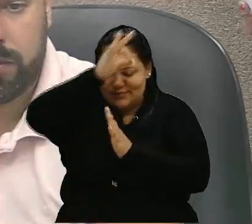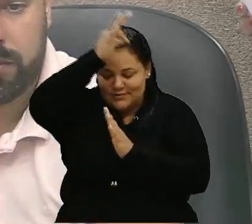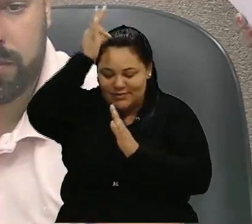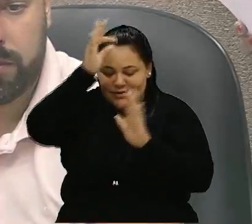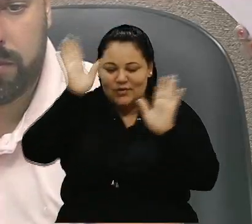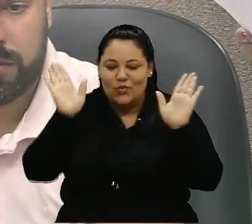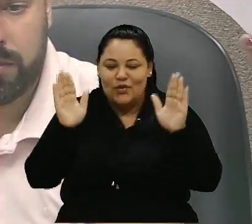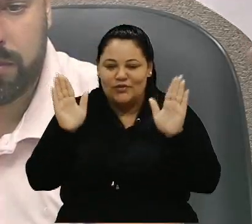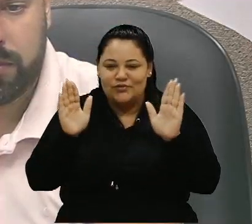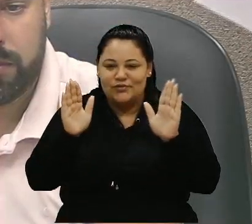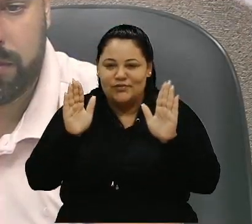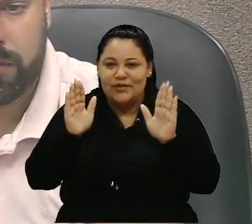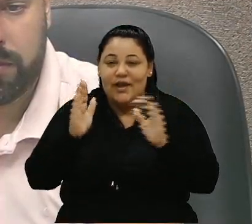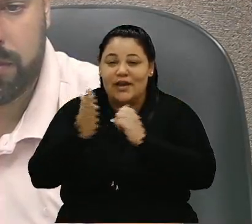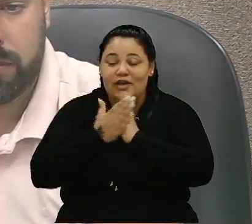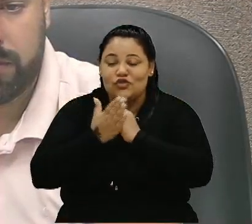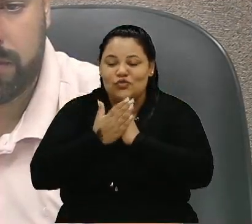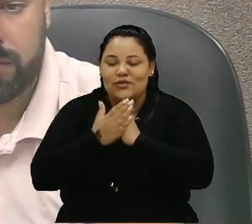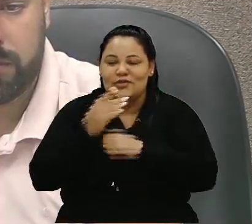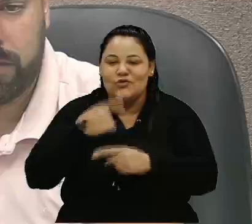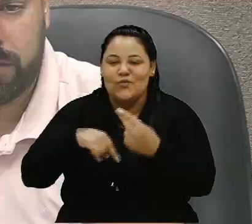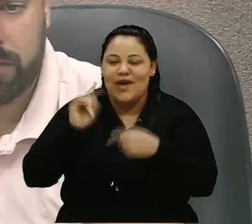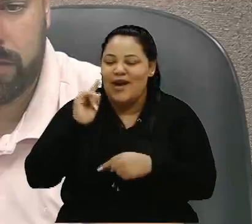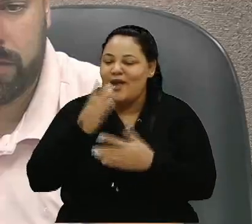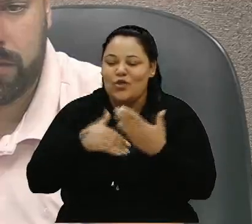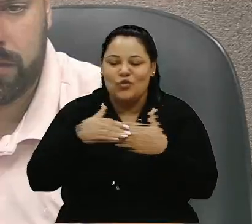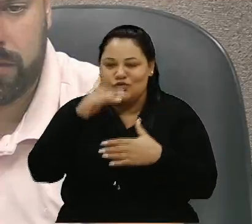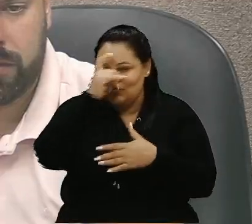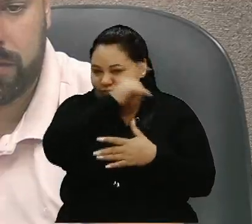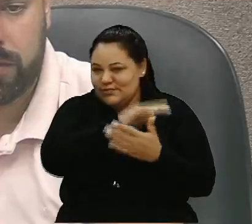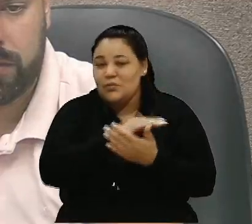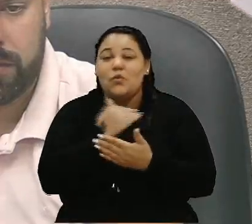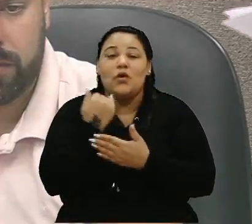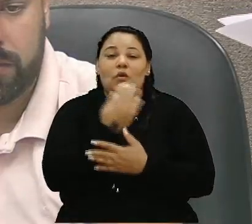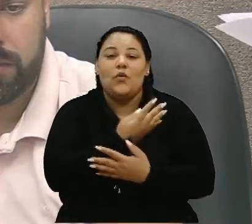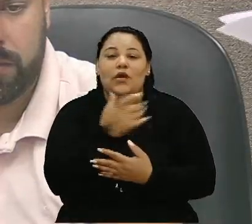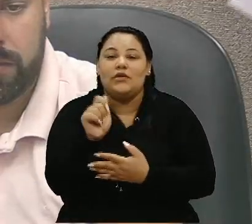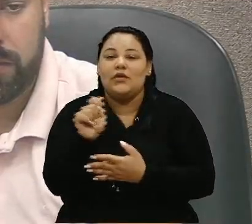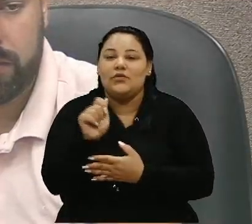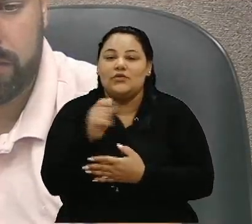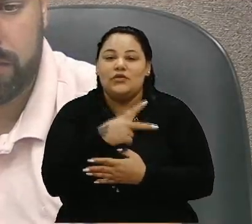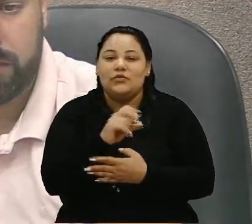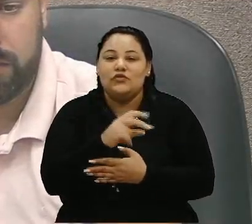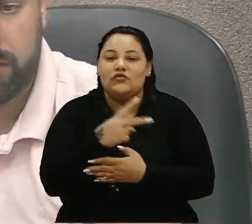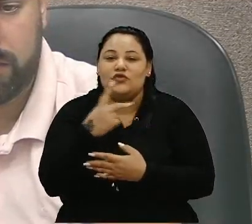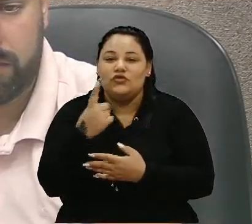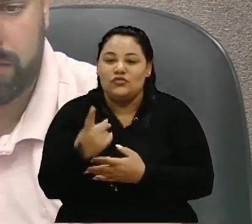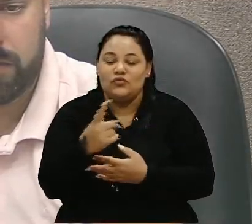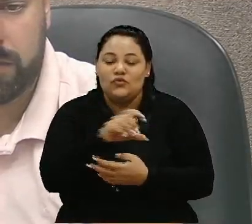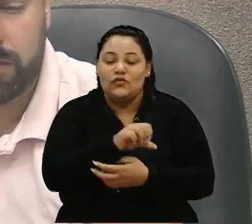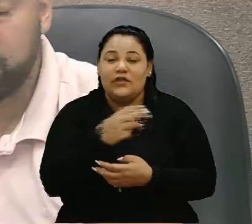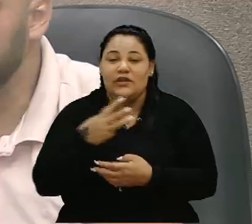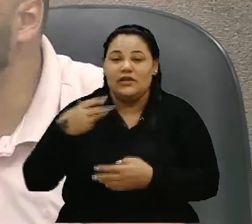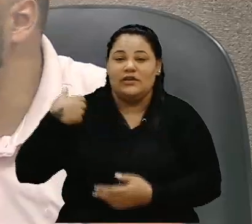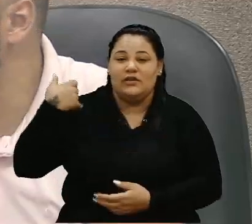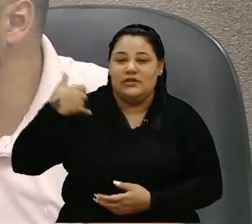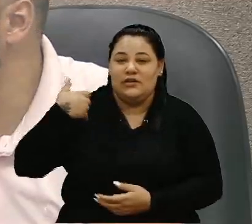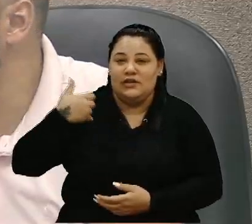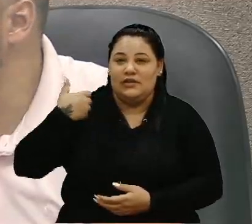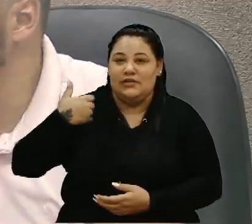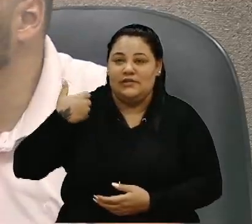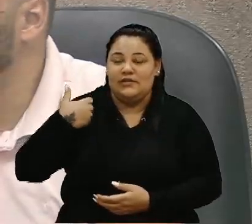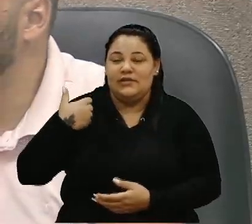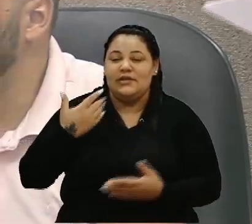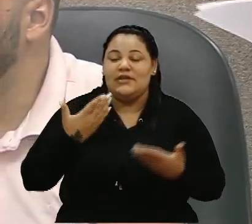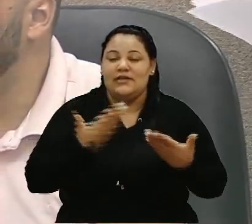suas dificuldades. Dona Líbera faleceu no dia 4 de agosto de 2021, 93 anos de idade, e deixando esse